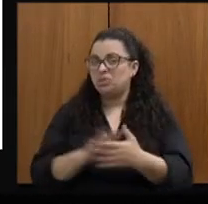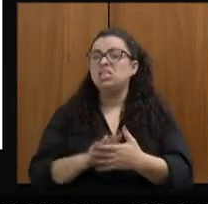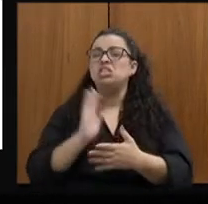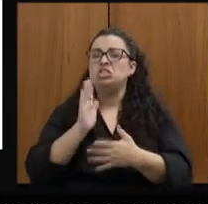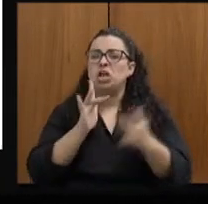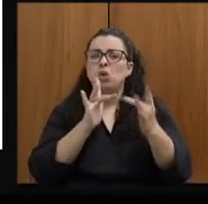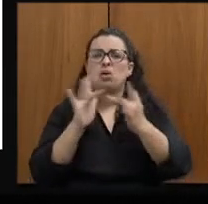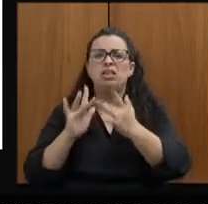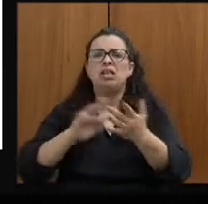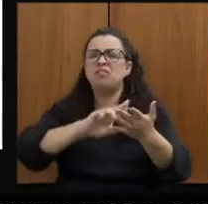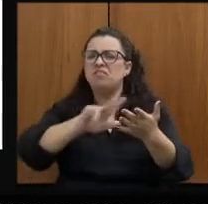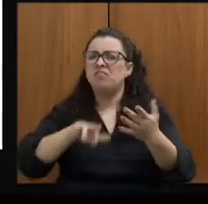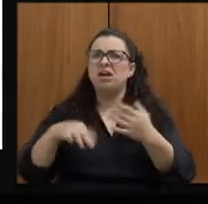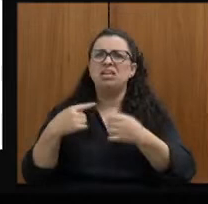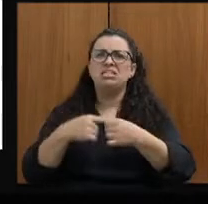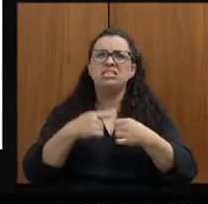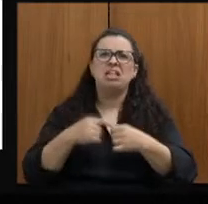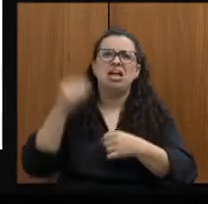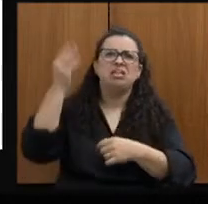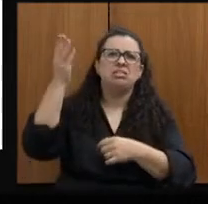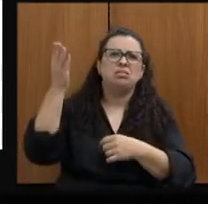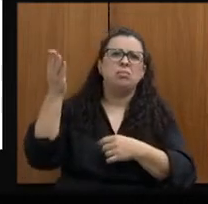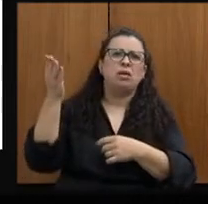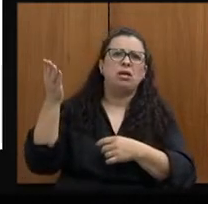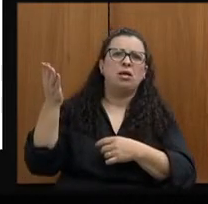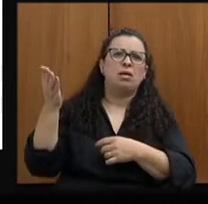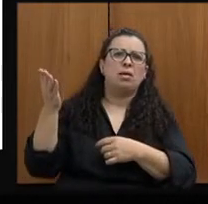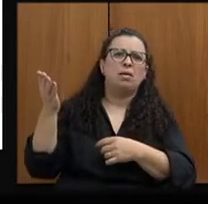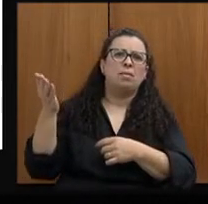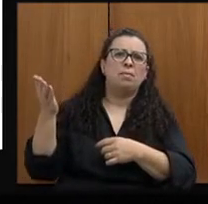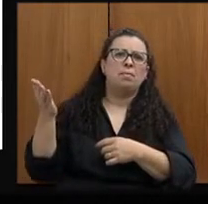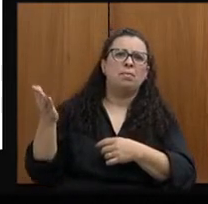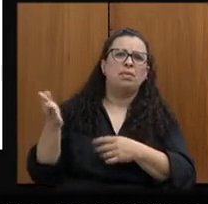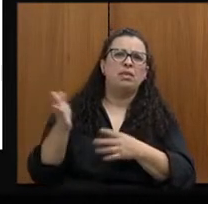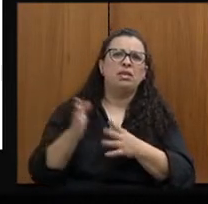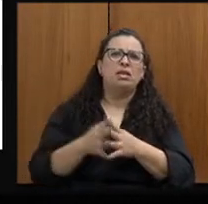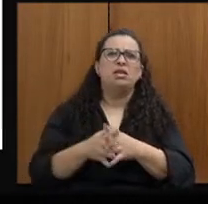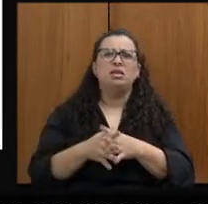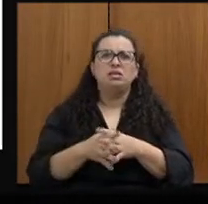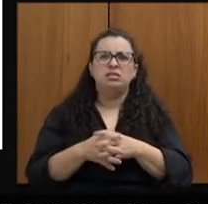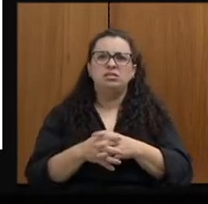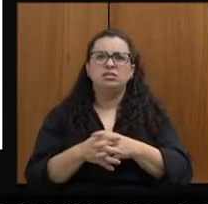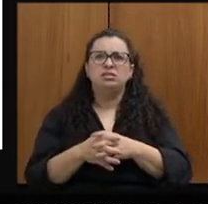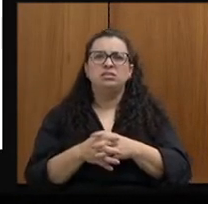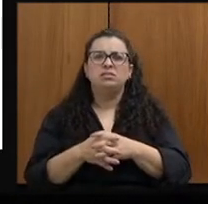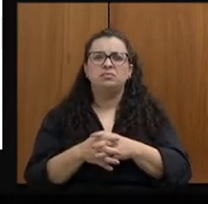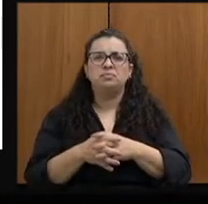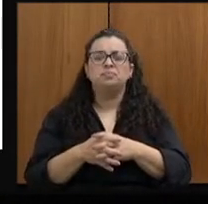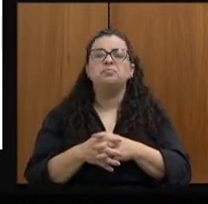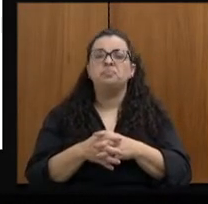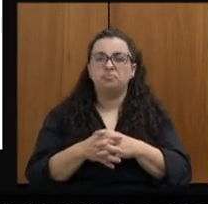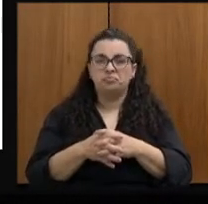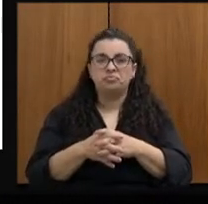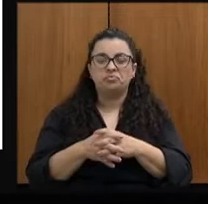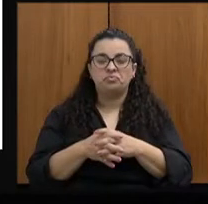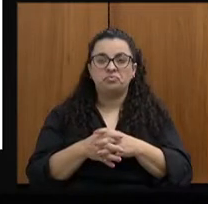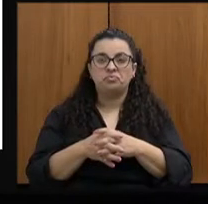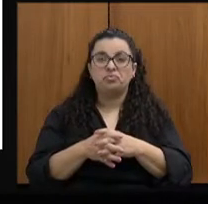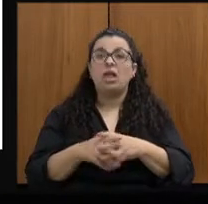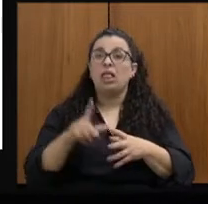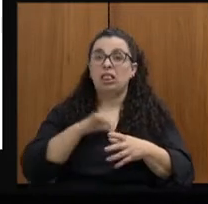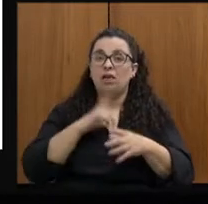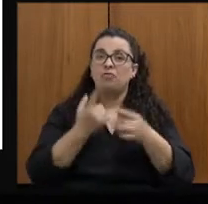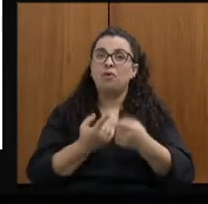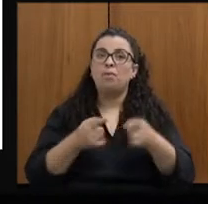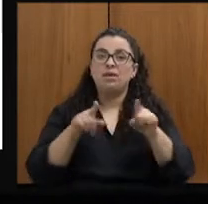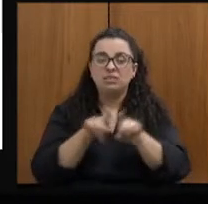Cocais, Contagem, Moeda, Ribeirão das Neves, Santa Luzia, Uberlândia, Juatuba e Vespasiano. Fizemos uma